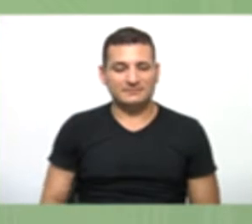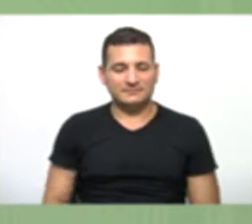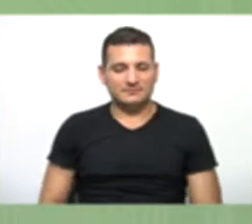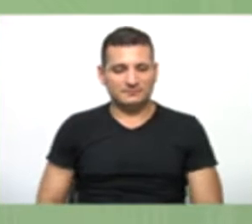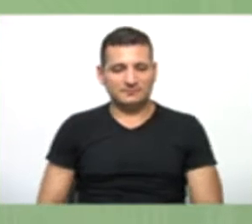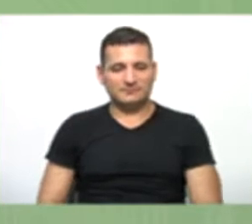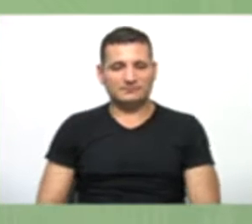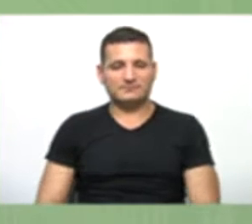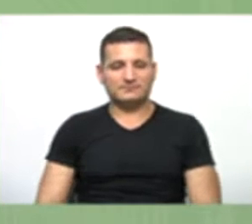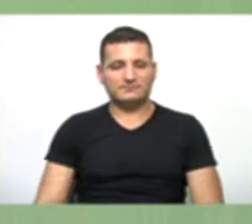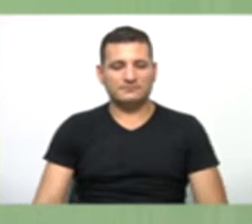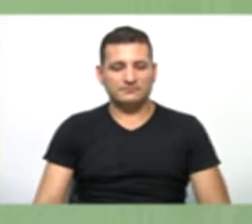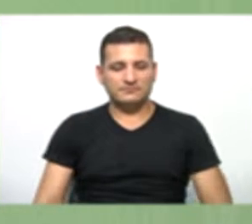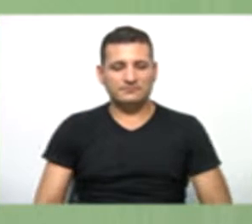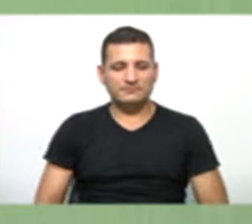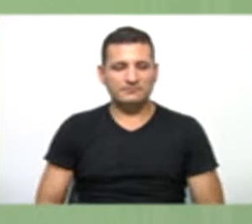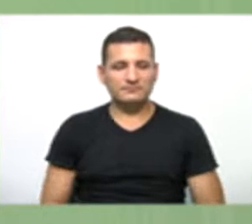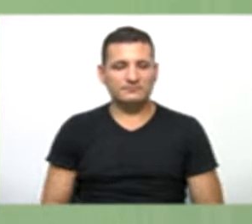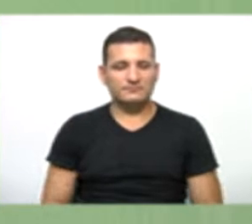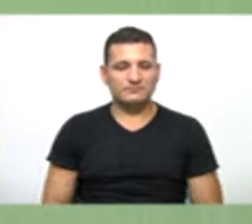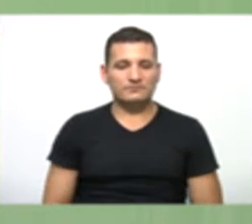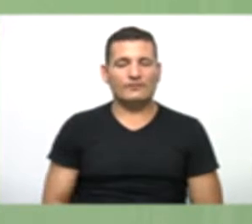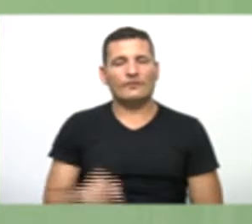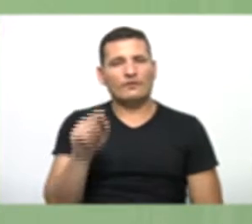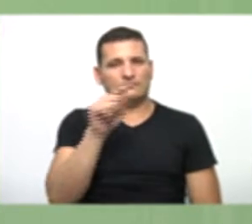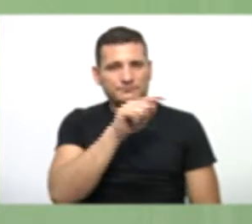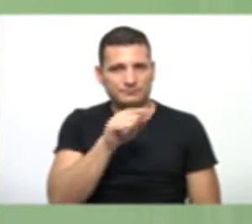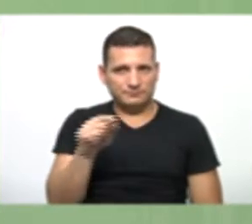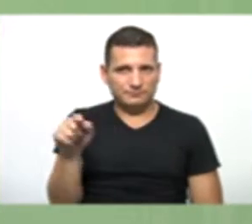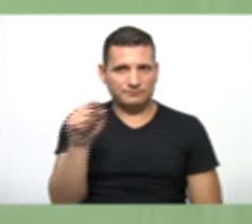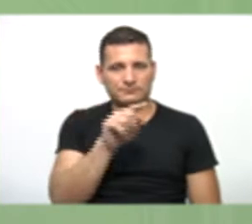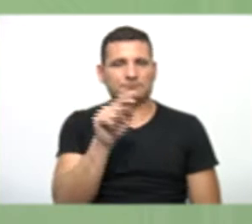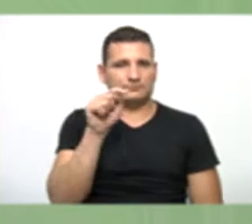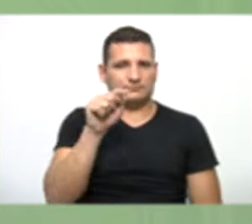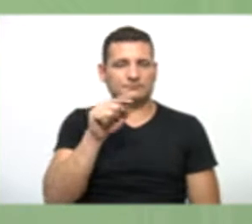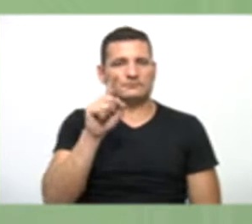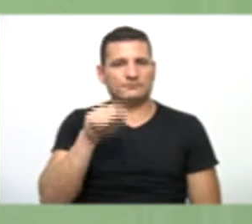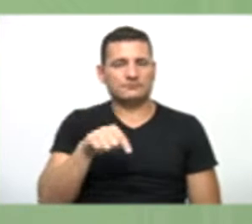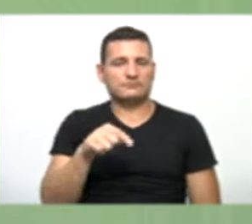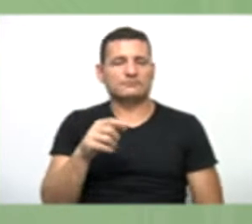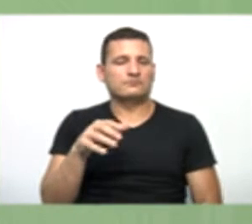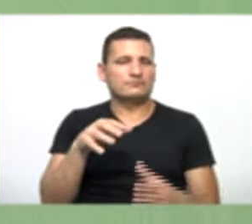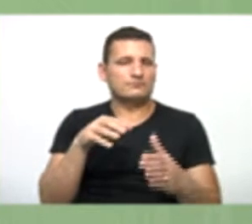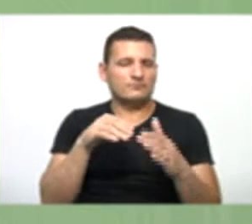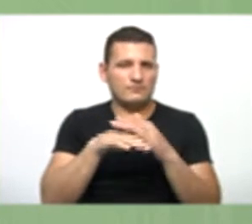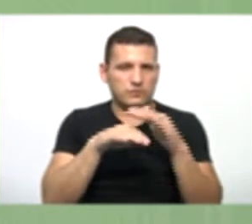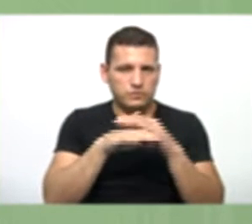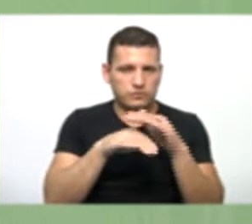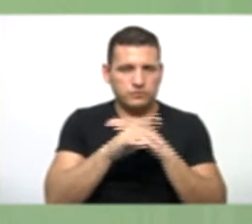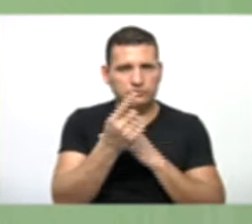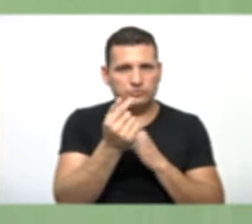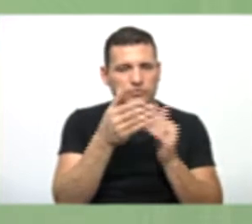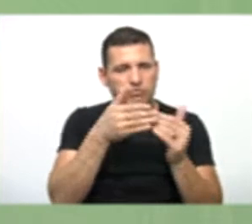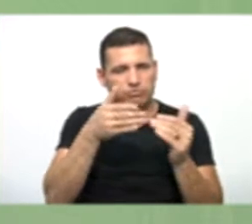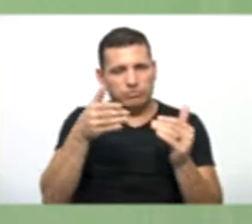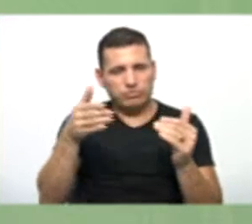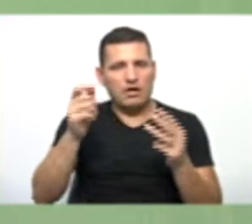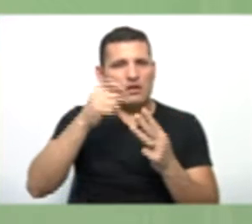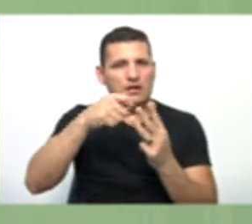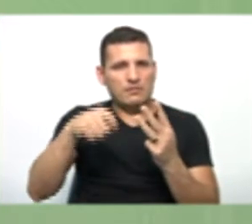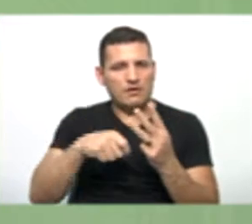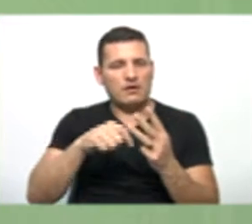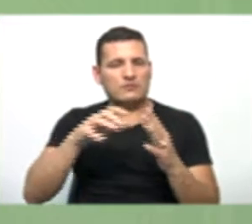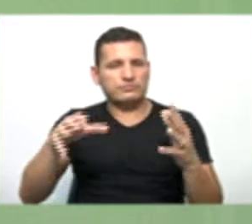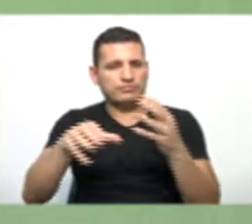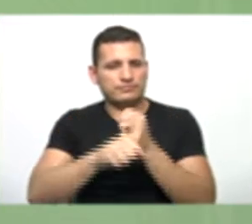1.120. Pronto. Esse é o montante que vai gerar dessa aplicação de